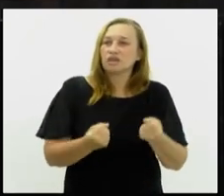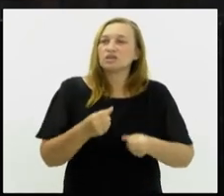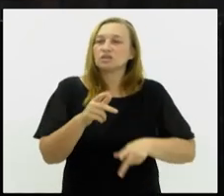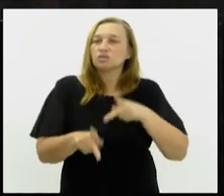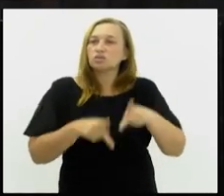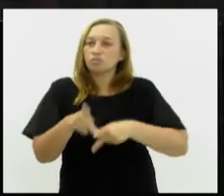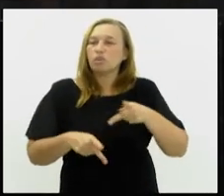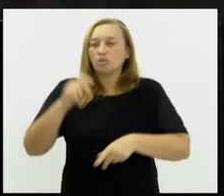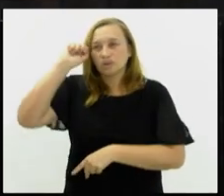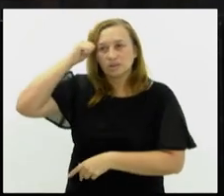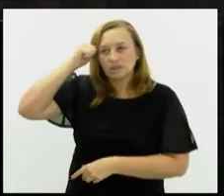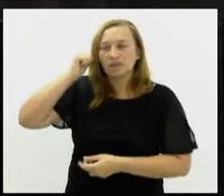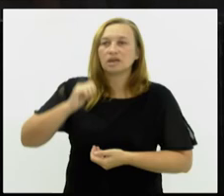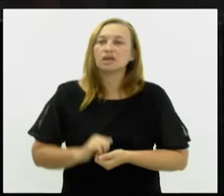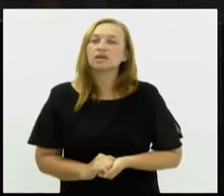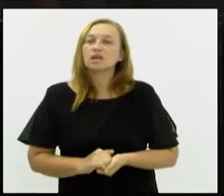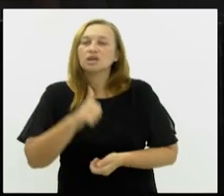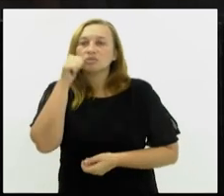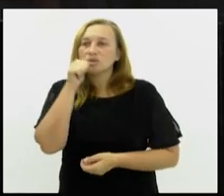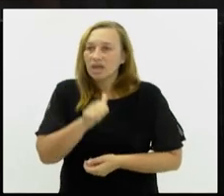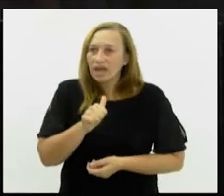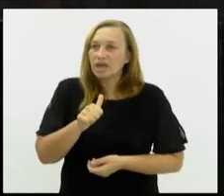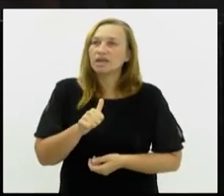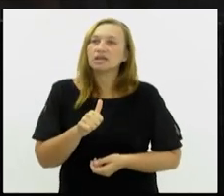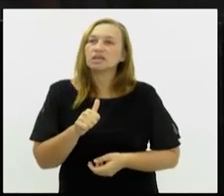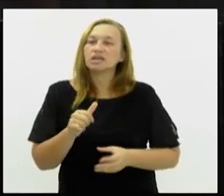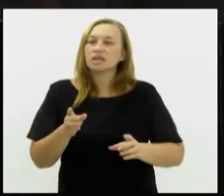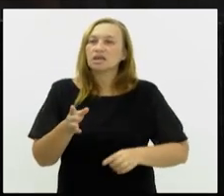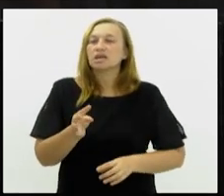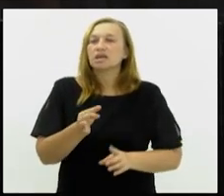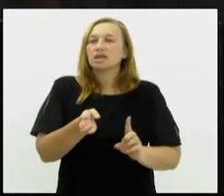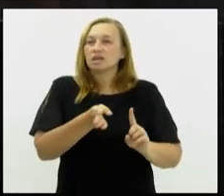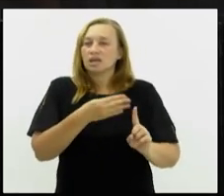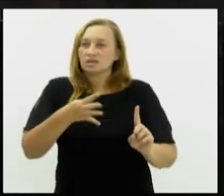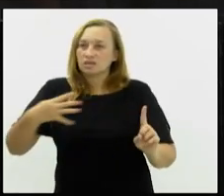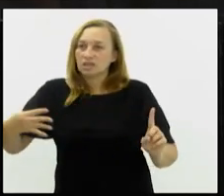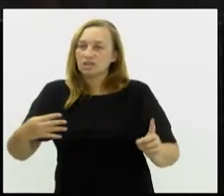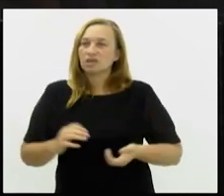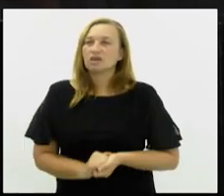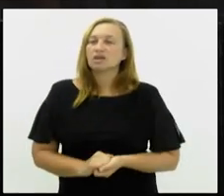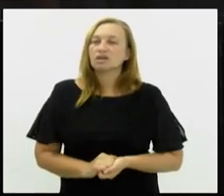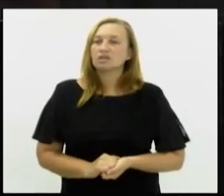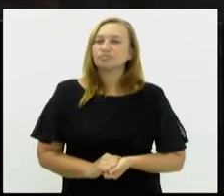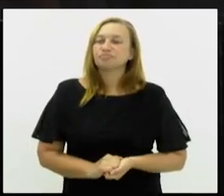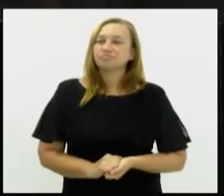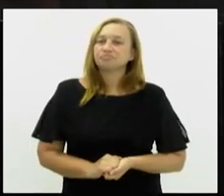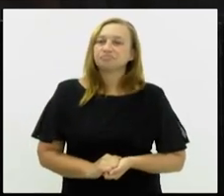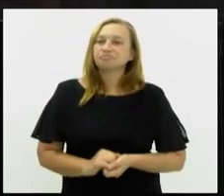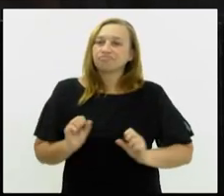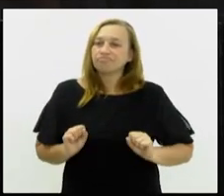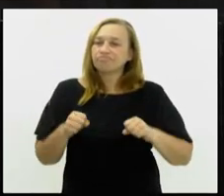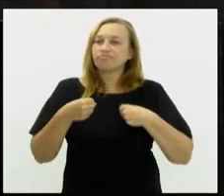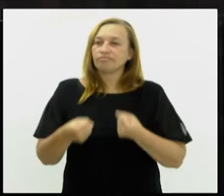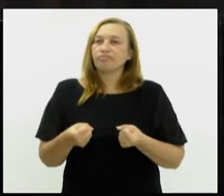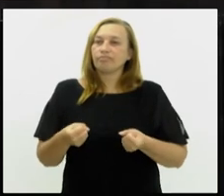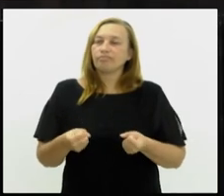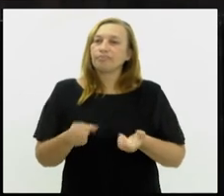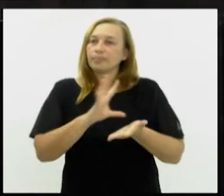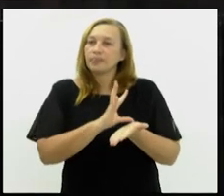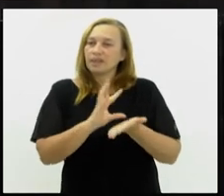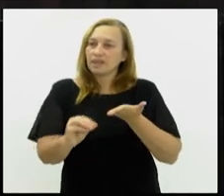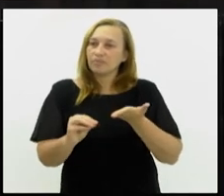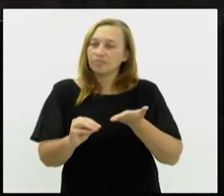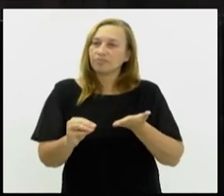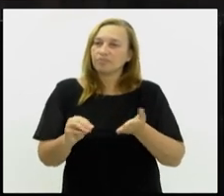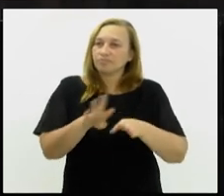em defesa da população de mulheres, da população LGBTQIA+. Não é à toa defender essas pautas diante de